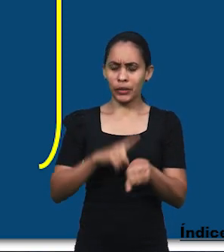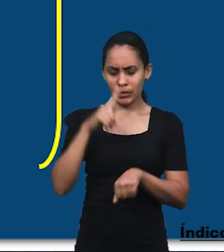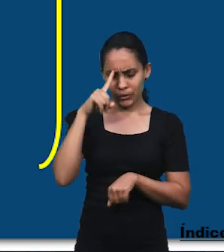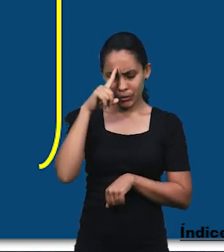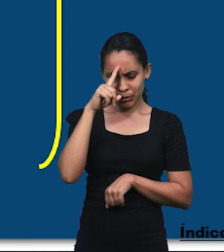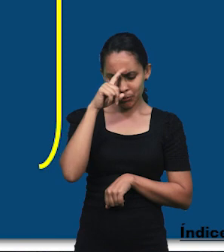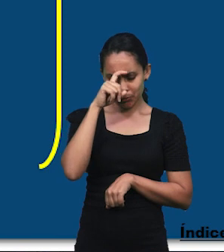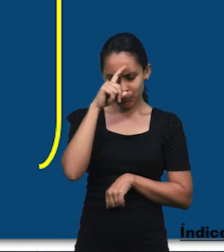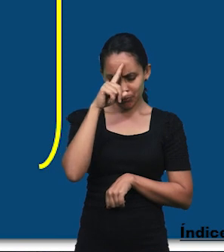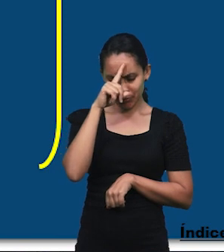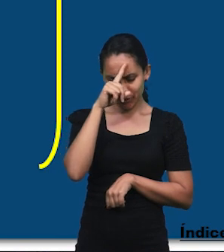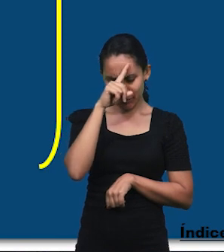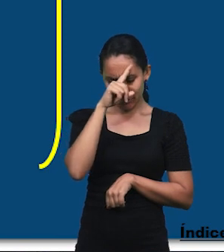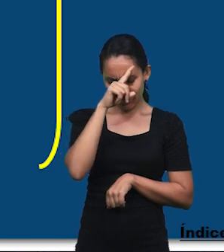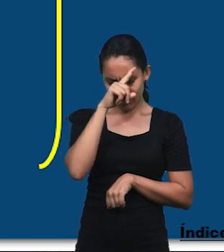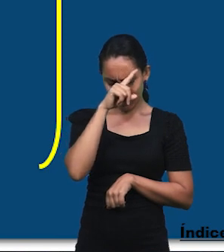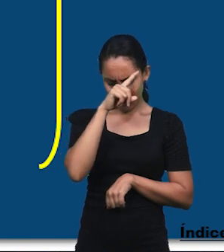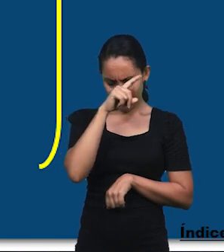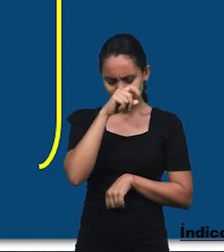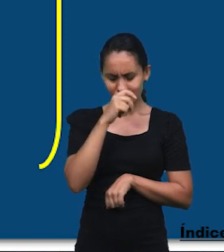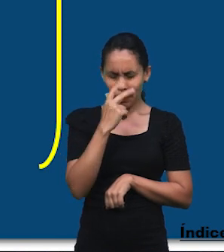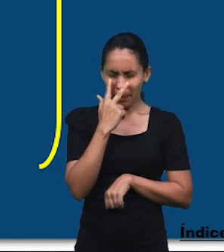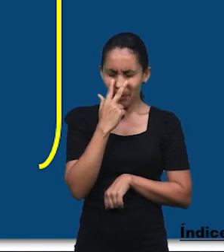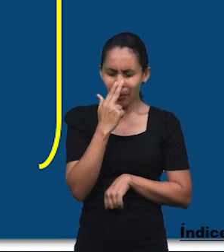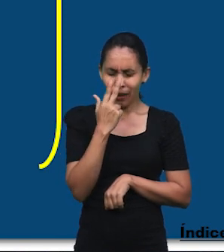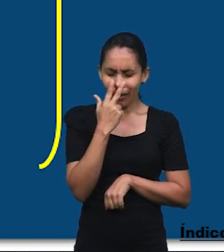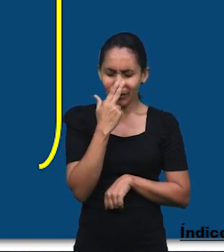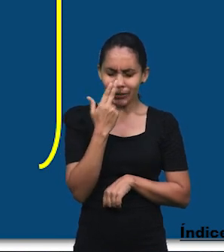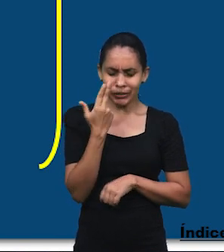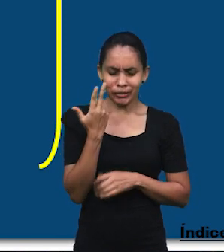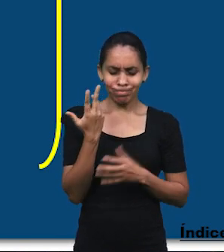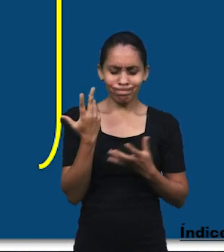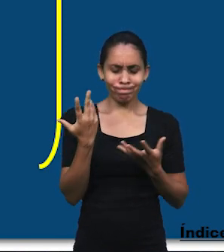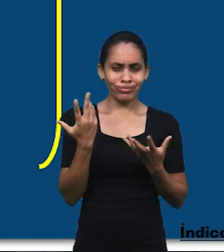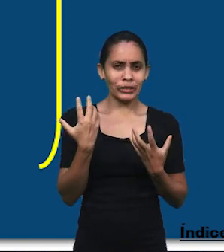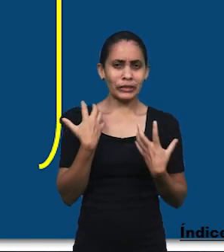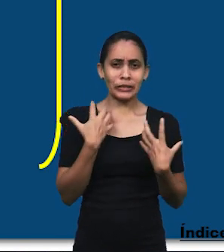Sempre cuido de ti.